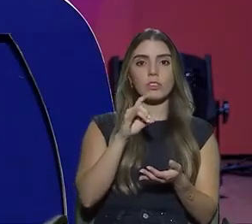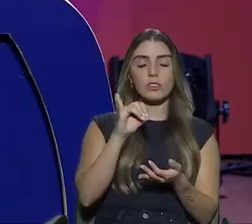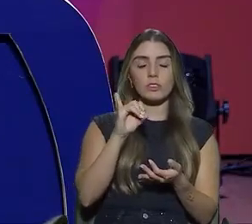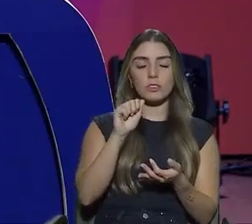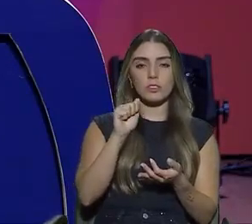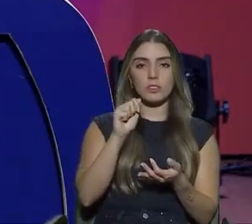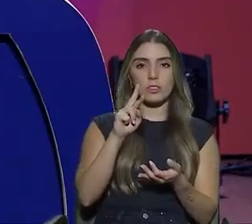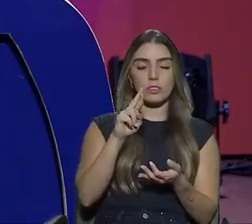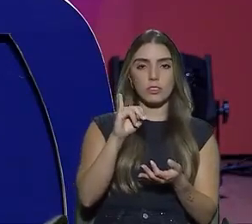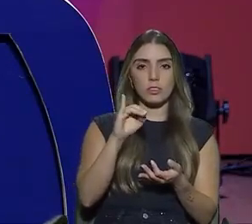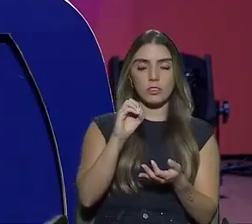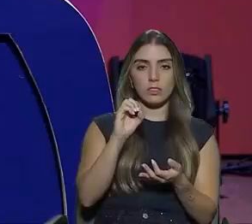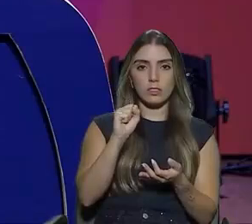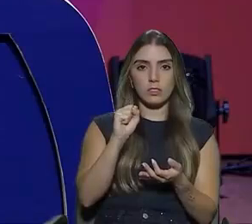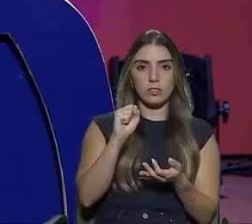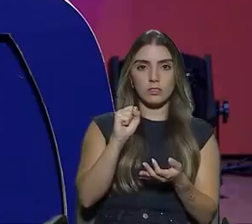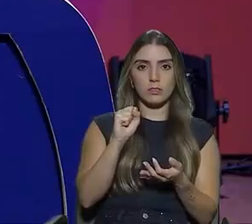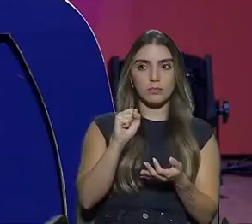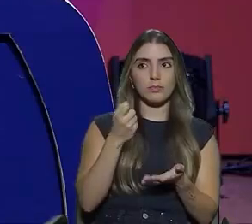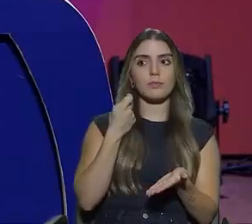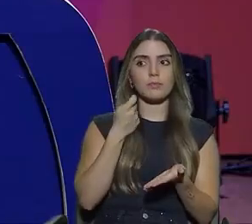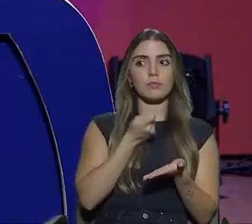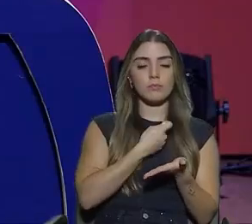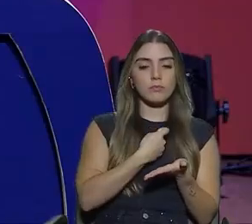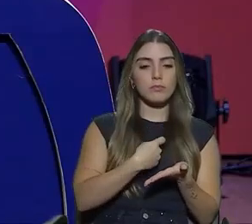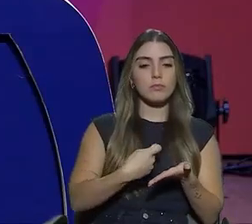comecei a escrever e a entender a